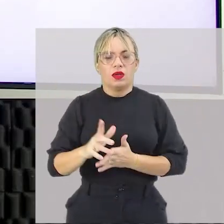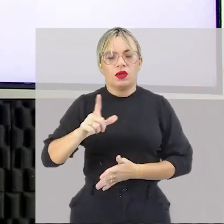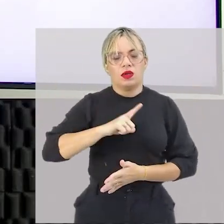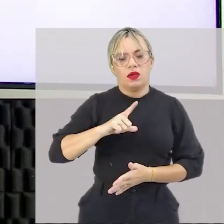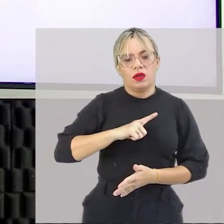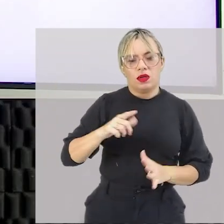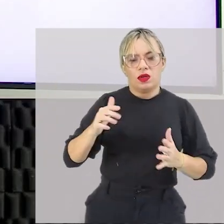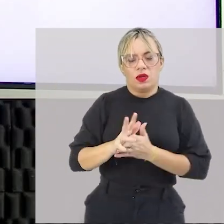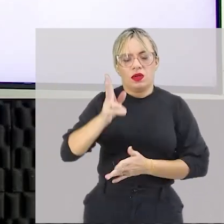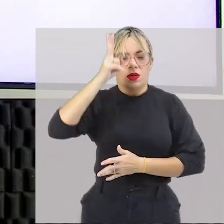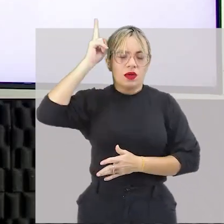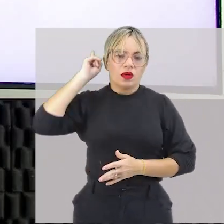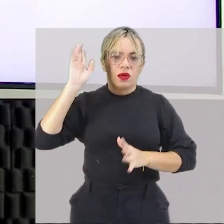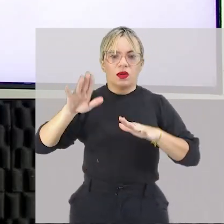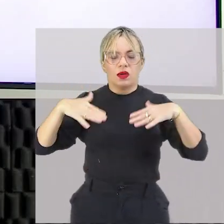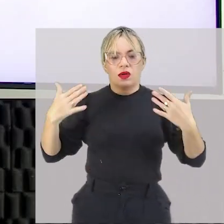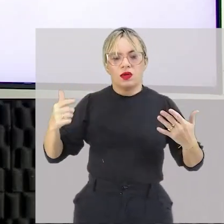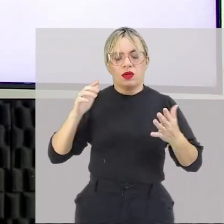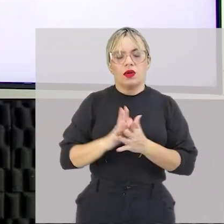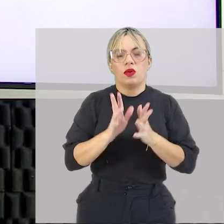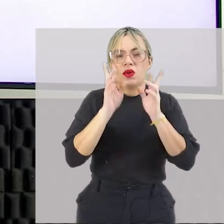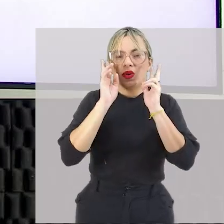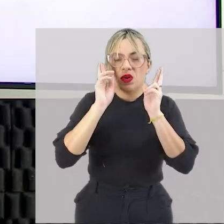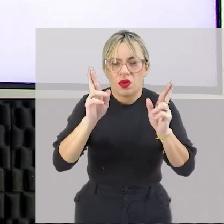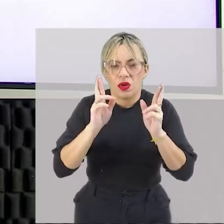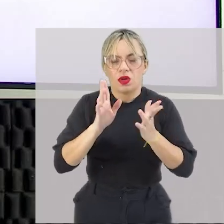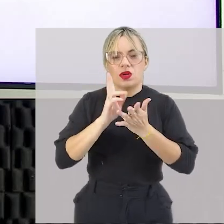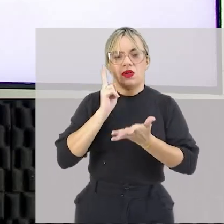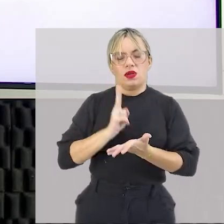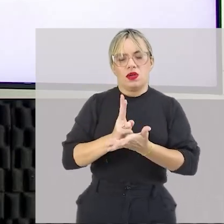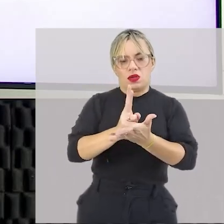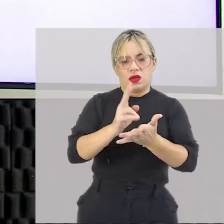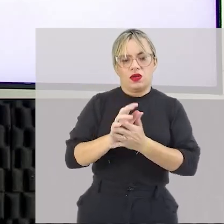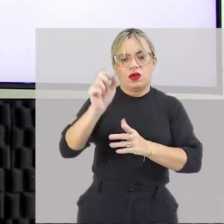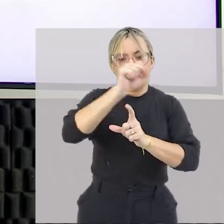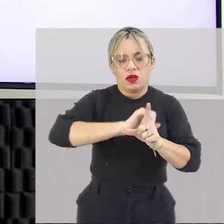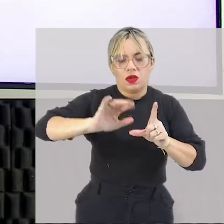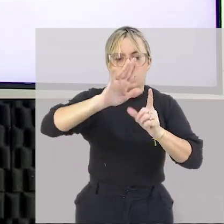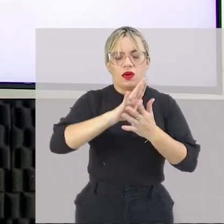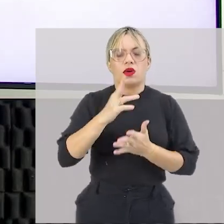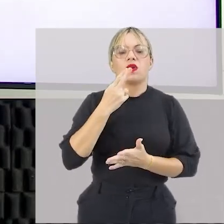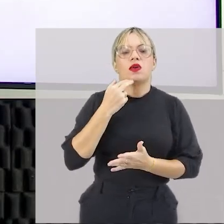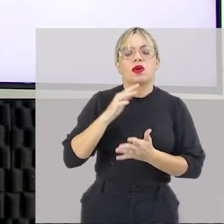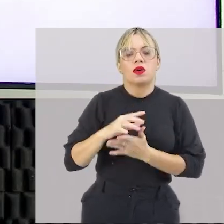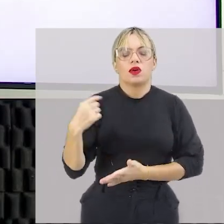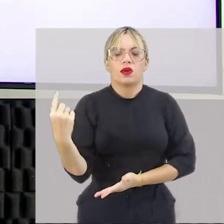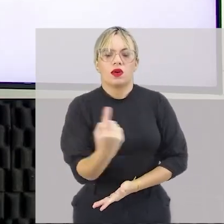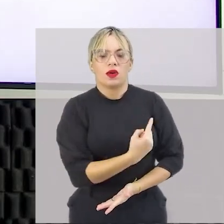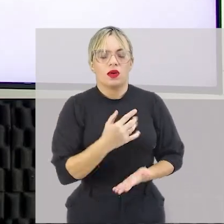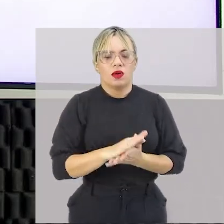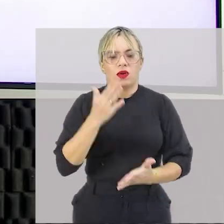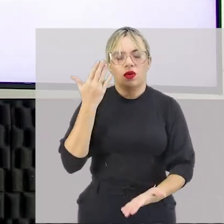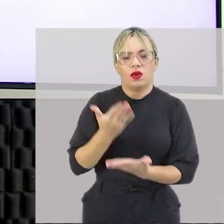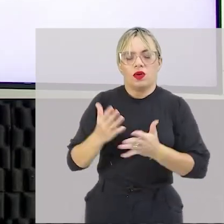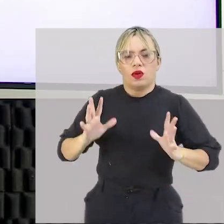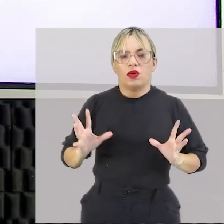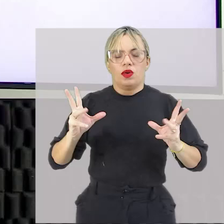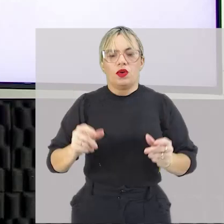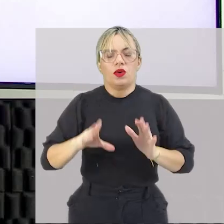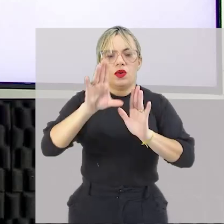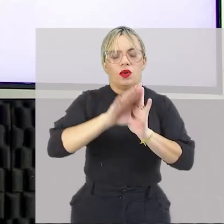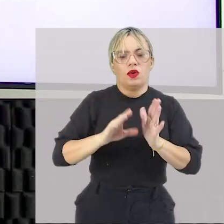presentes no vestibular, e espero que você continue acompanhando aí na plataforma Gonçalves Dias as nossas aulas de todos os